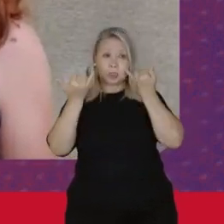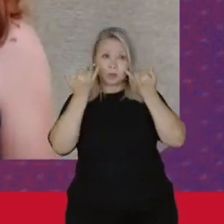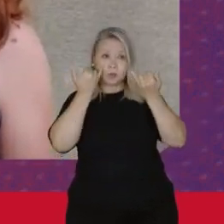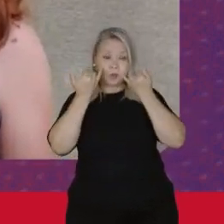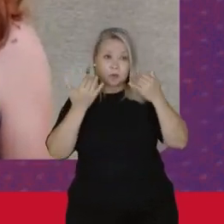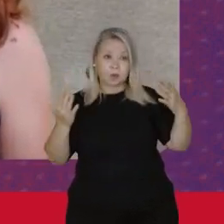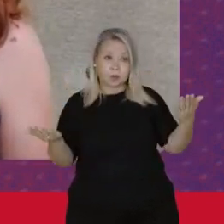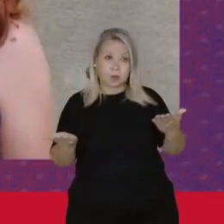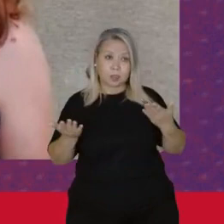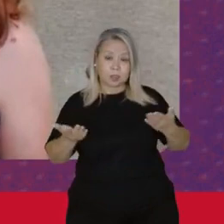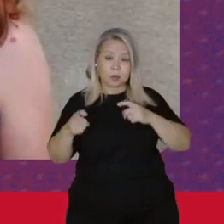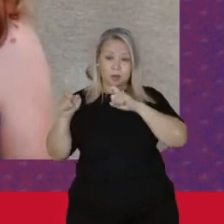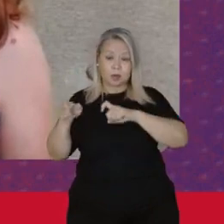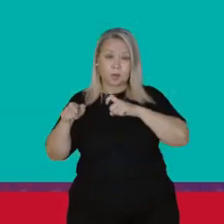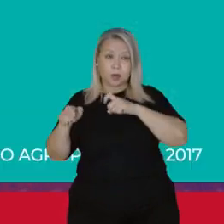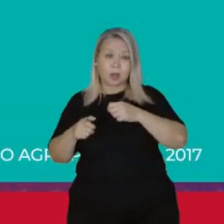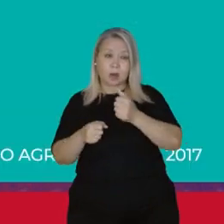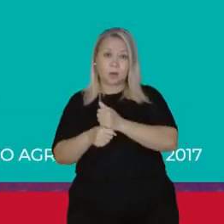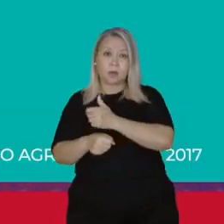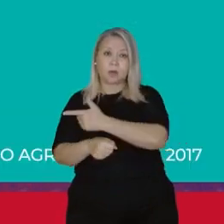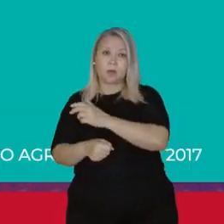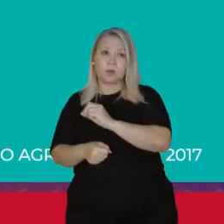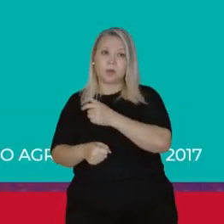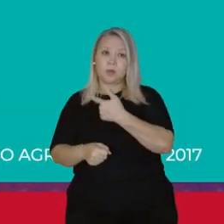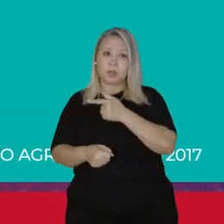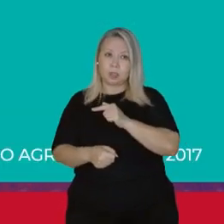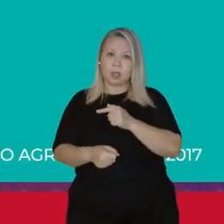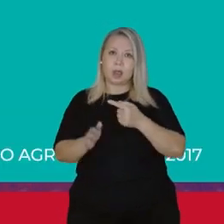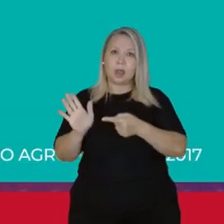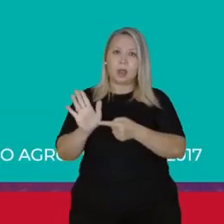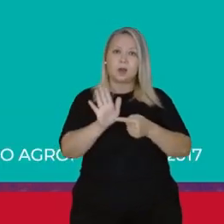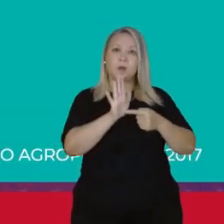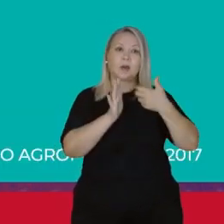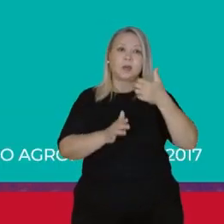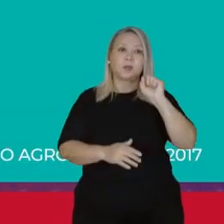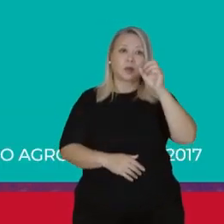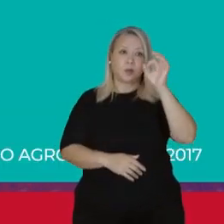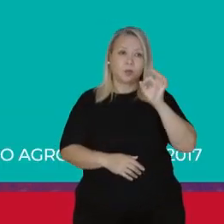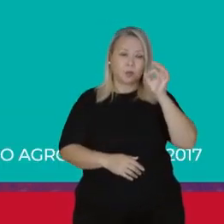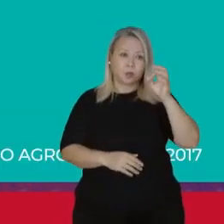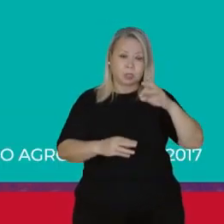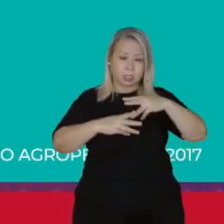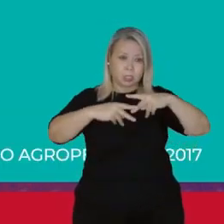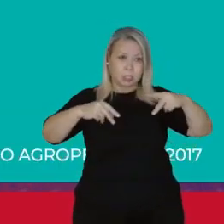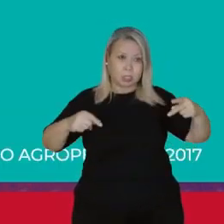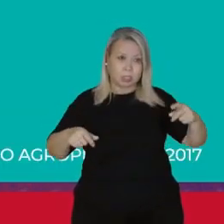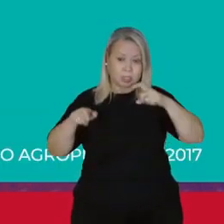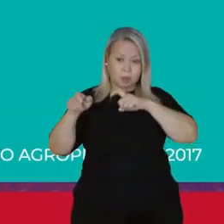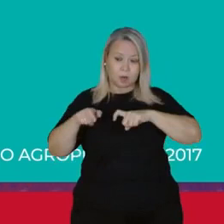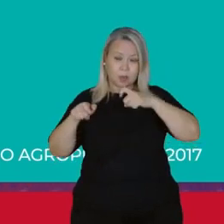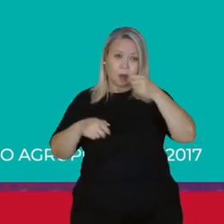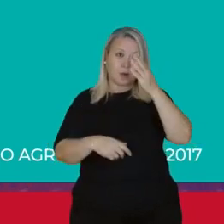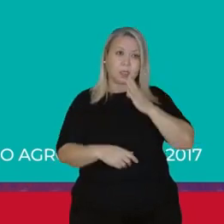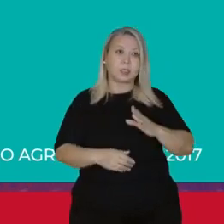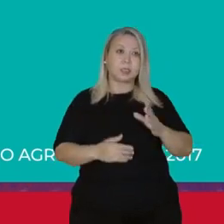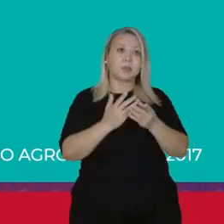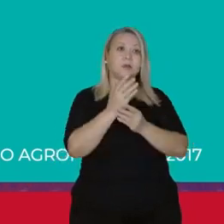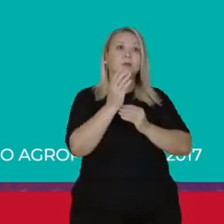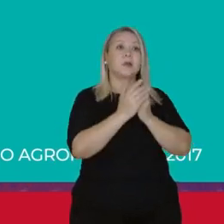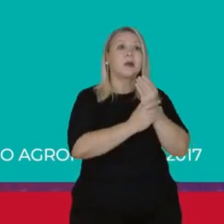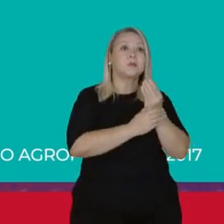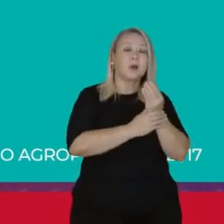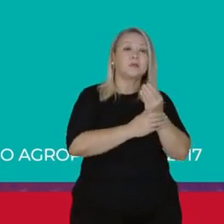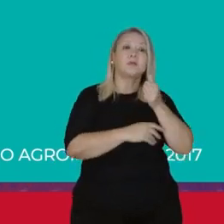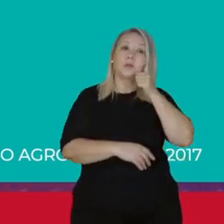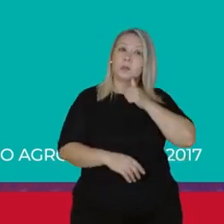Censo Agropecuário de 2017, que mostram, então, que 18% das terras rurais brasileiras estão nas mãos de mulheres,